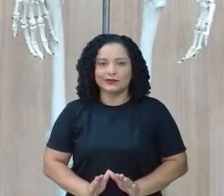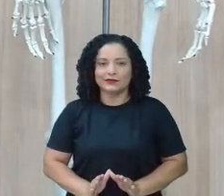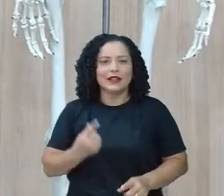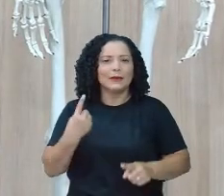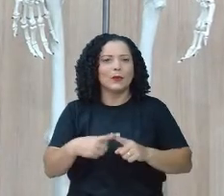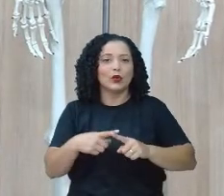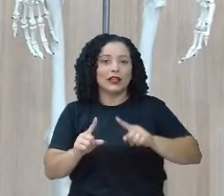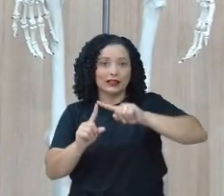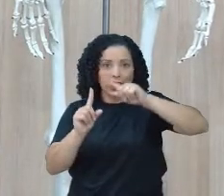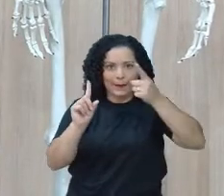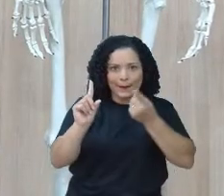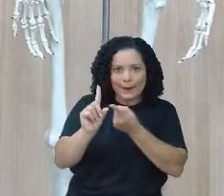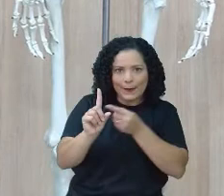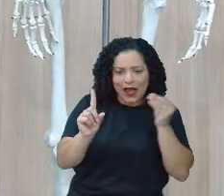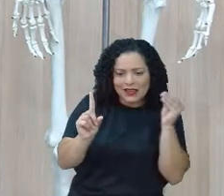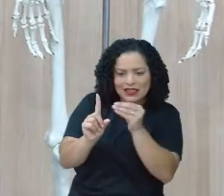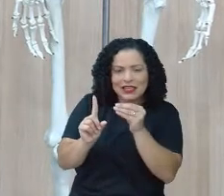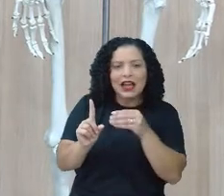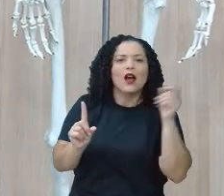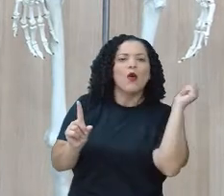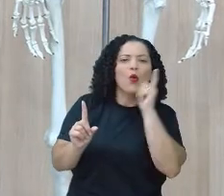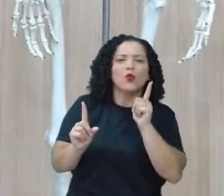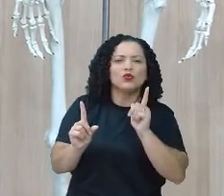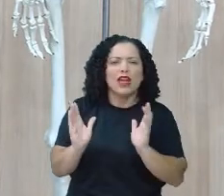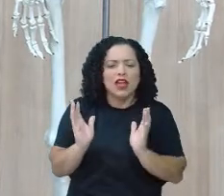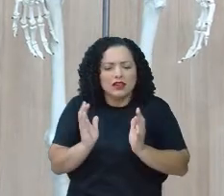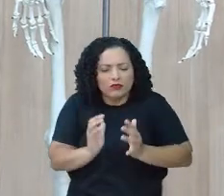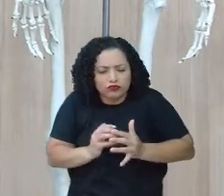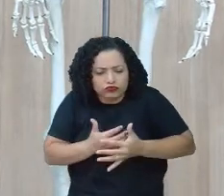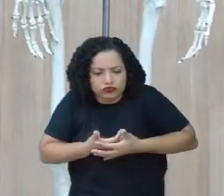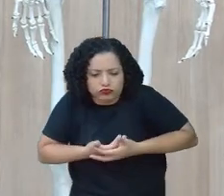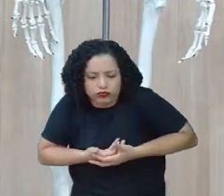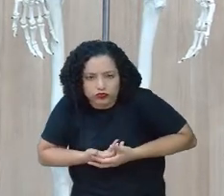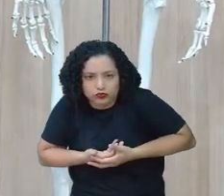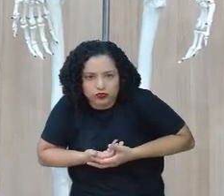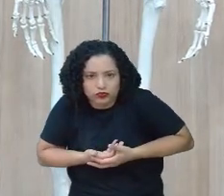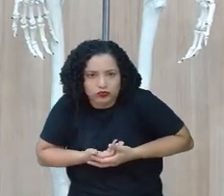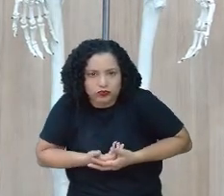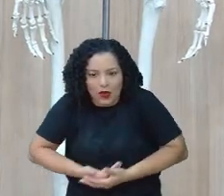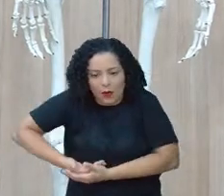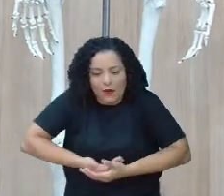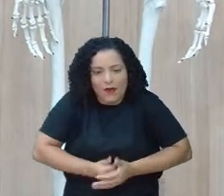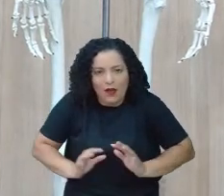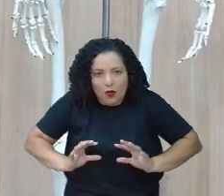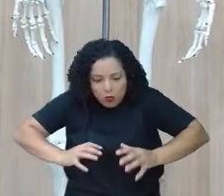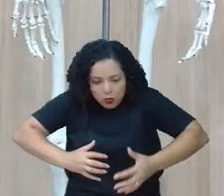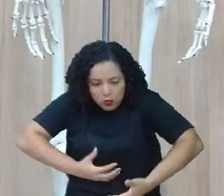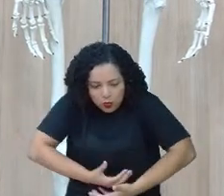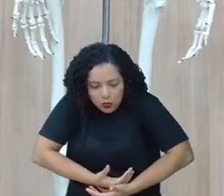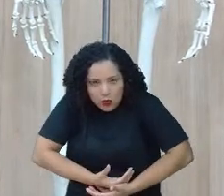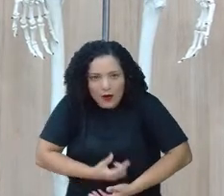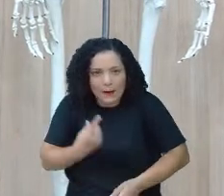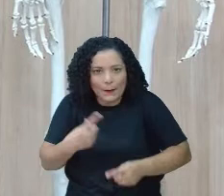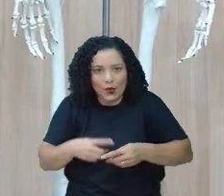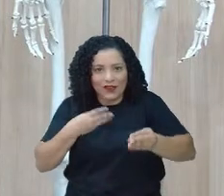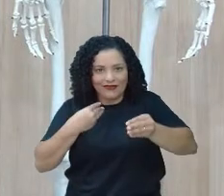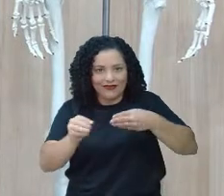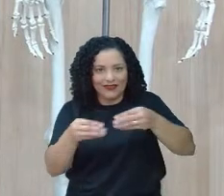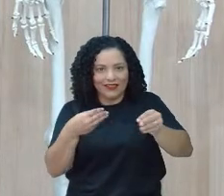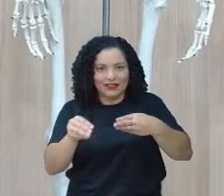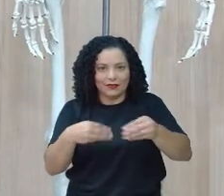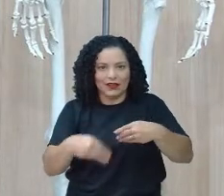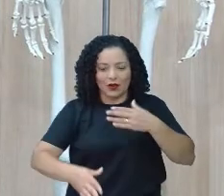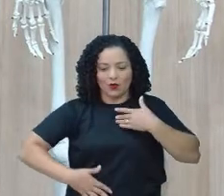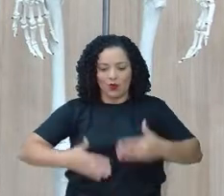barriga ele consegue se encaixar, se enroscar todo, devido à flexibilidade da cartilagem. E